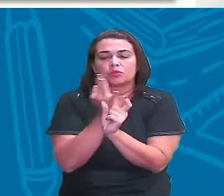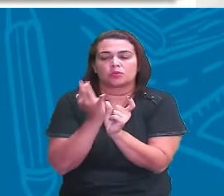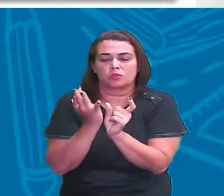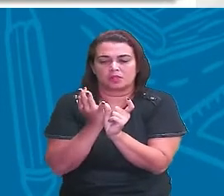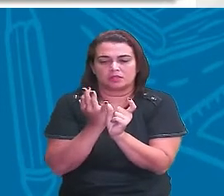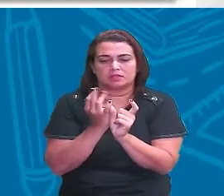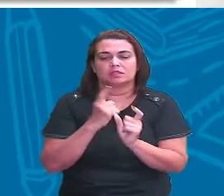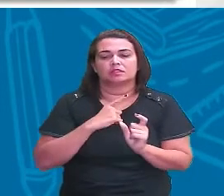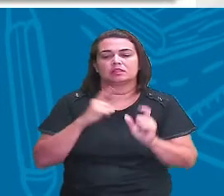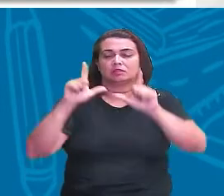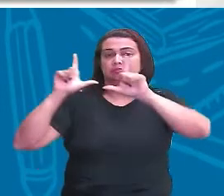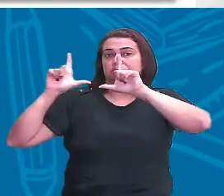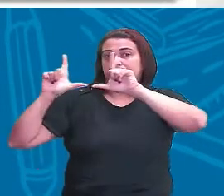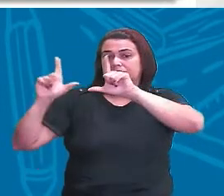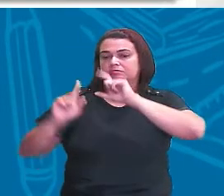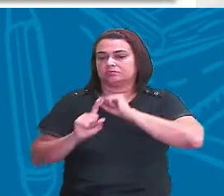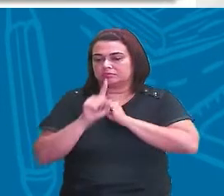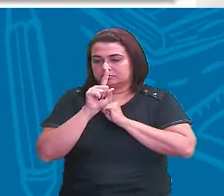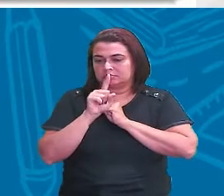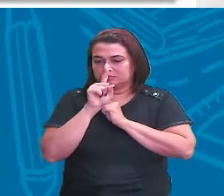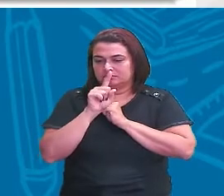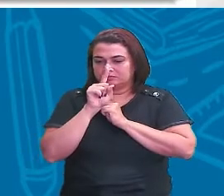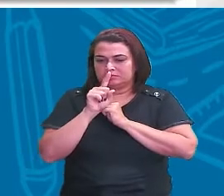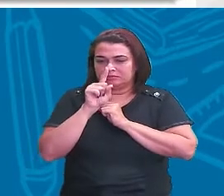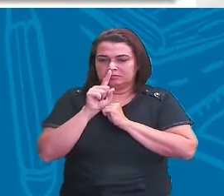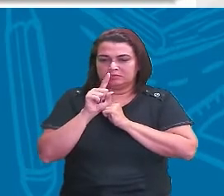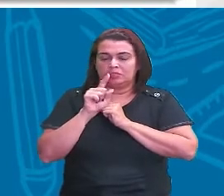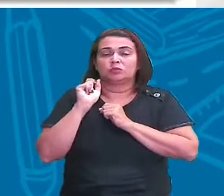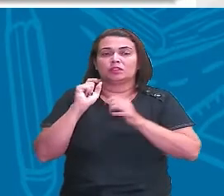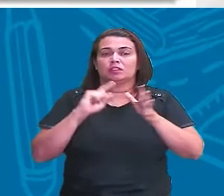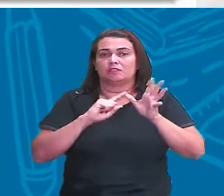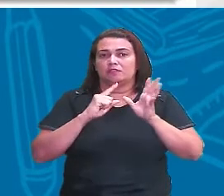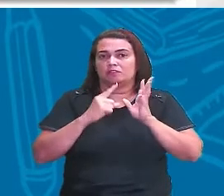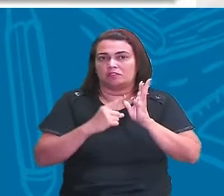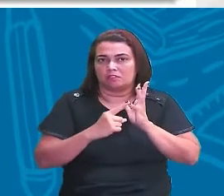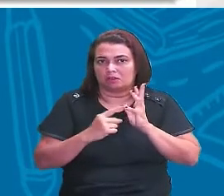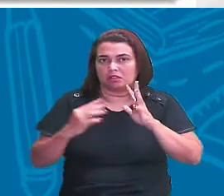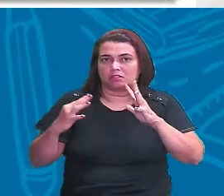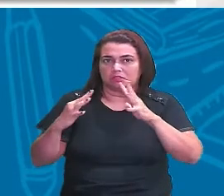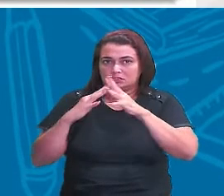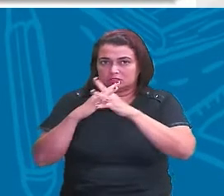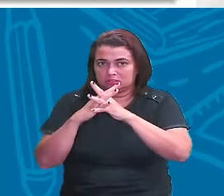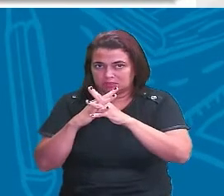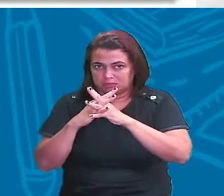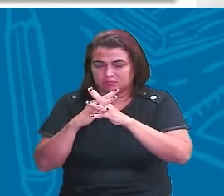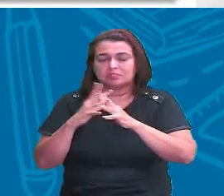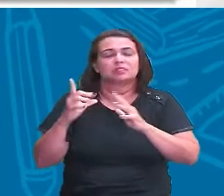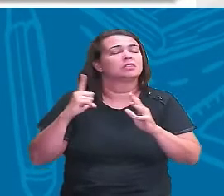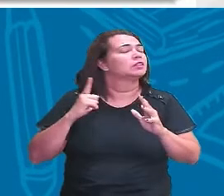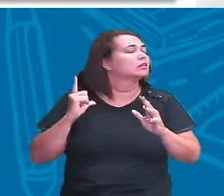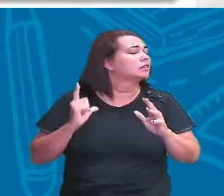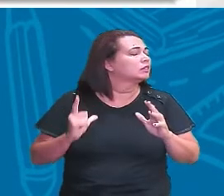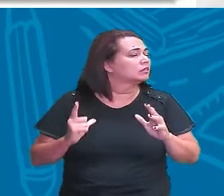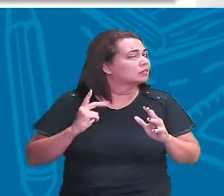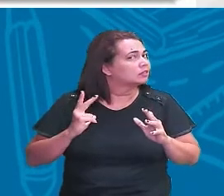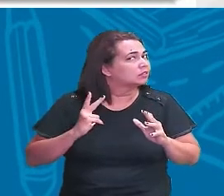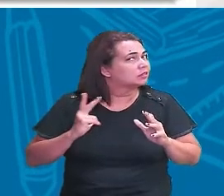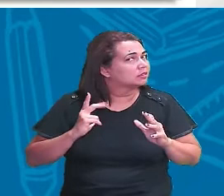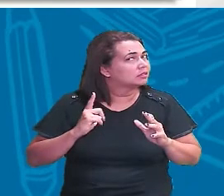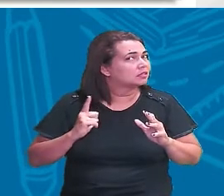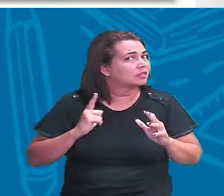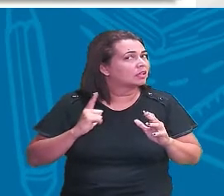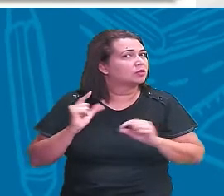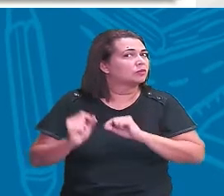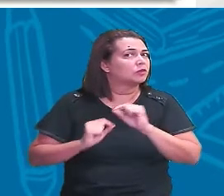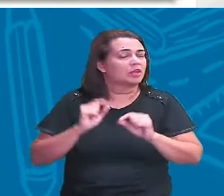na tela, vocês estão vendo aí, as vogais e as consoantes, né? Que a gente vai fazer sempre essa lembrança, vai